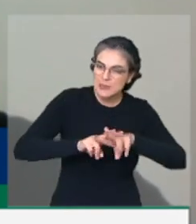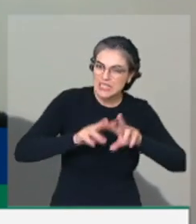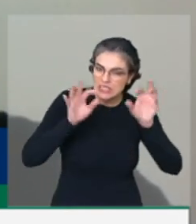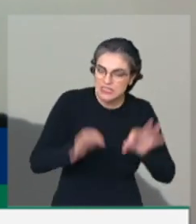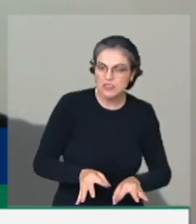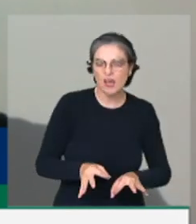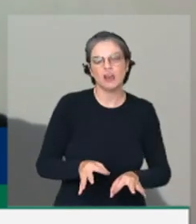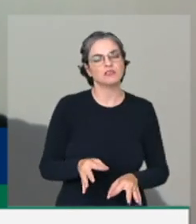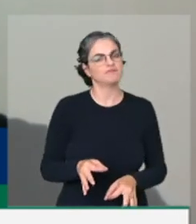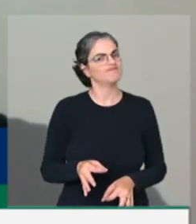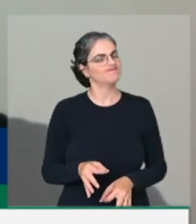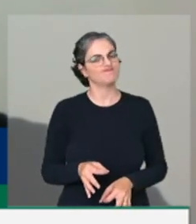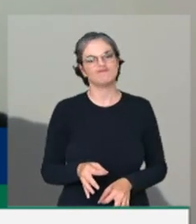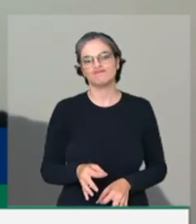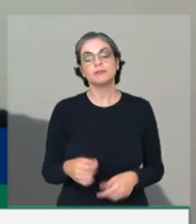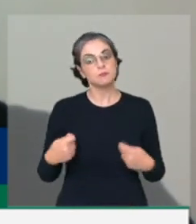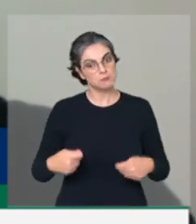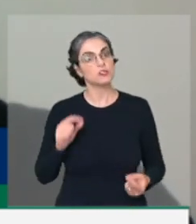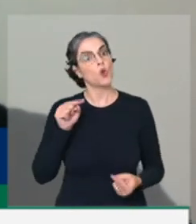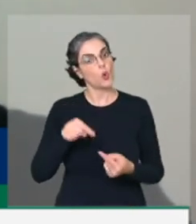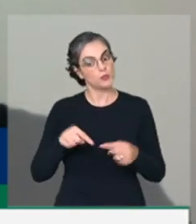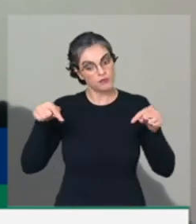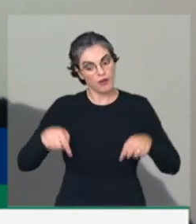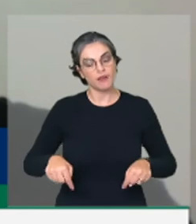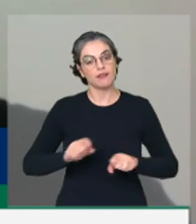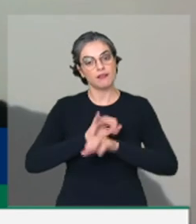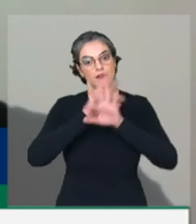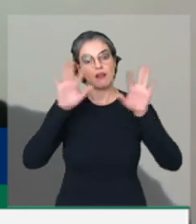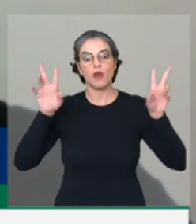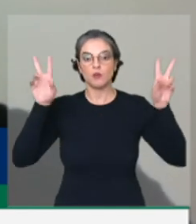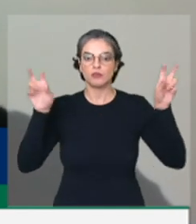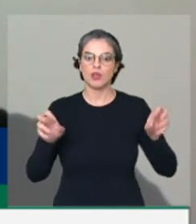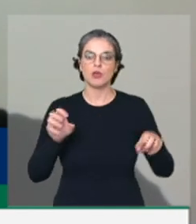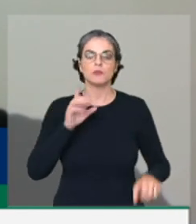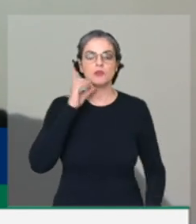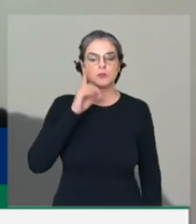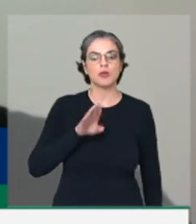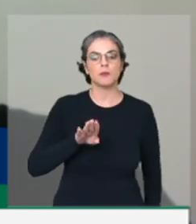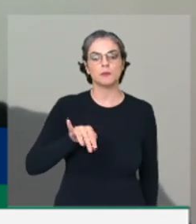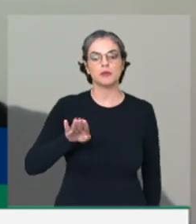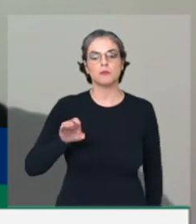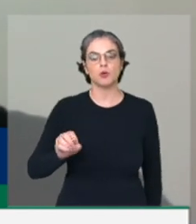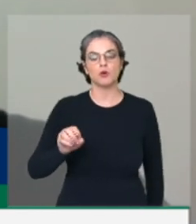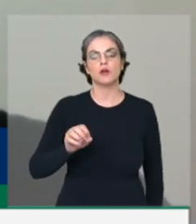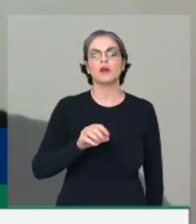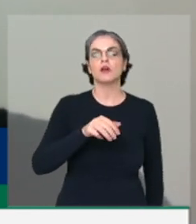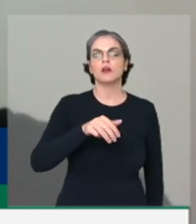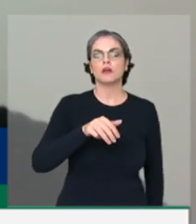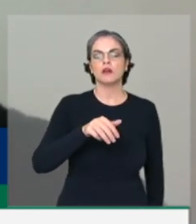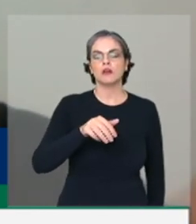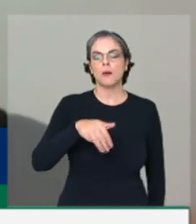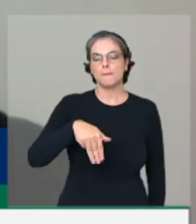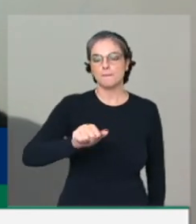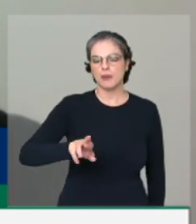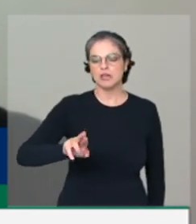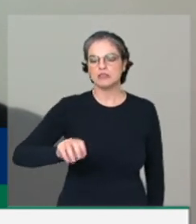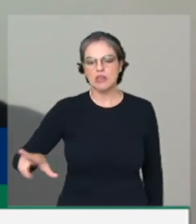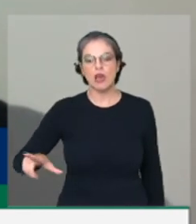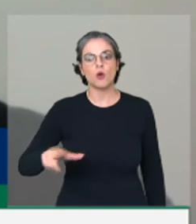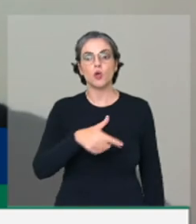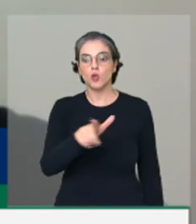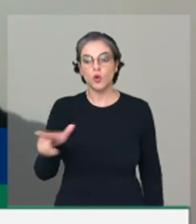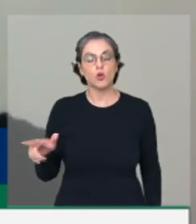deveria estar sendo debatido. O deputado Bibo Nunes foi muito feliz, assim como o Tadeu, Marcel Van Hatten, em que permaneceram